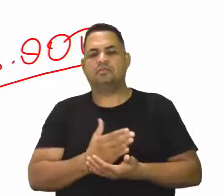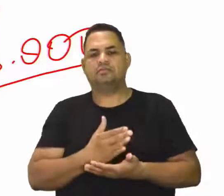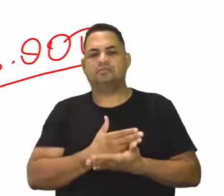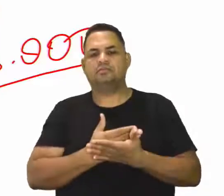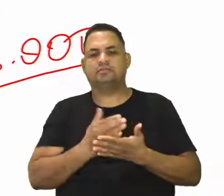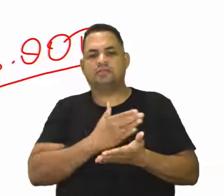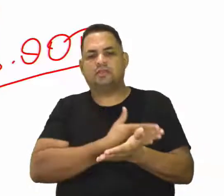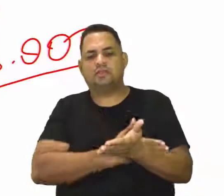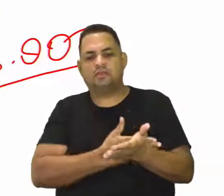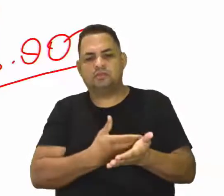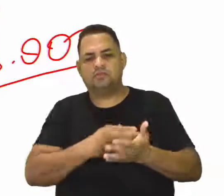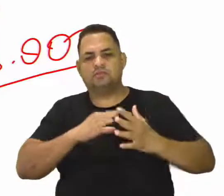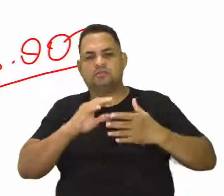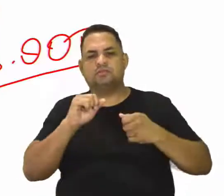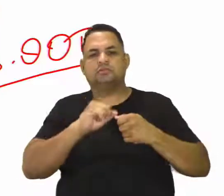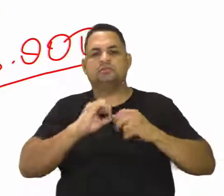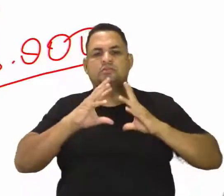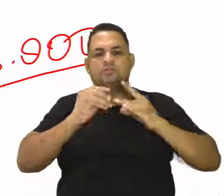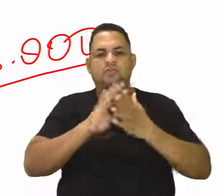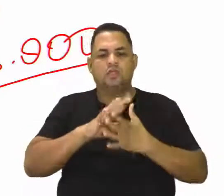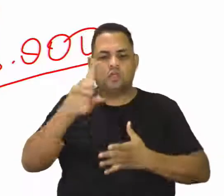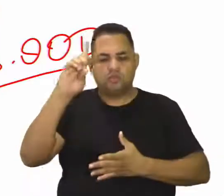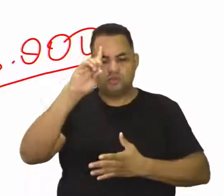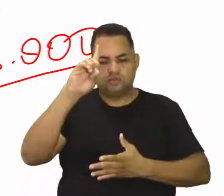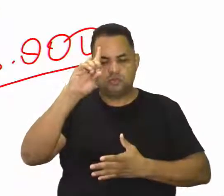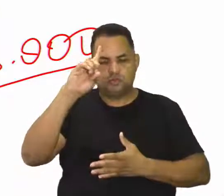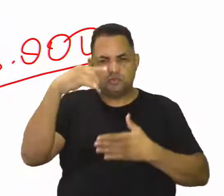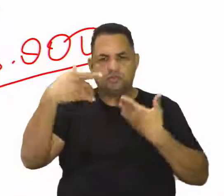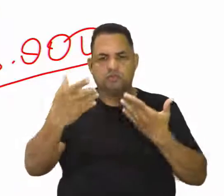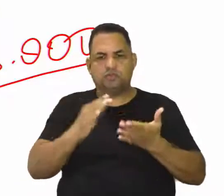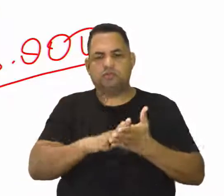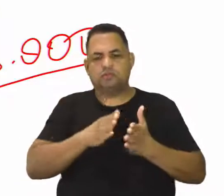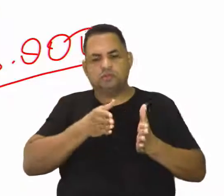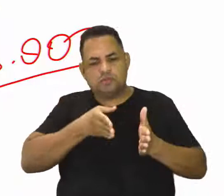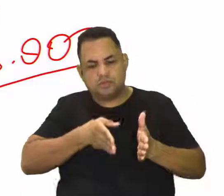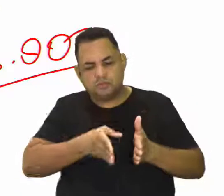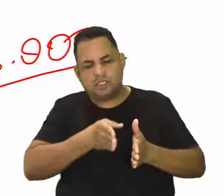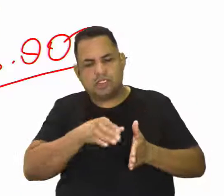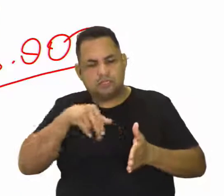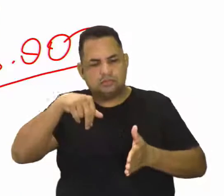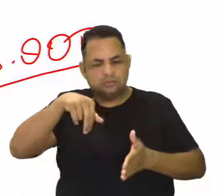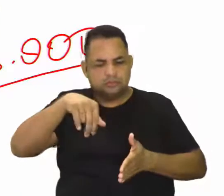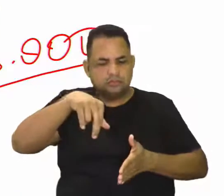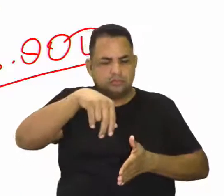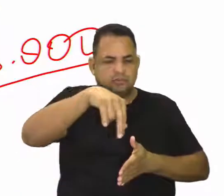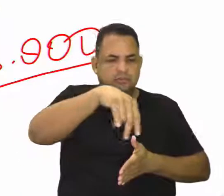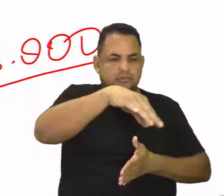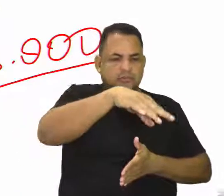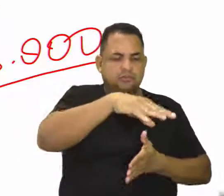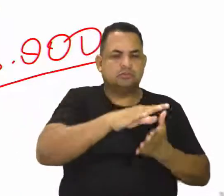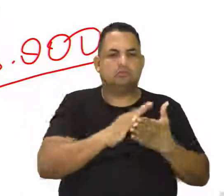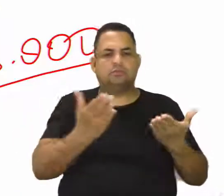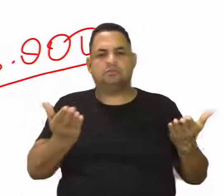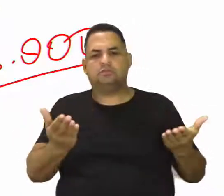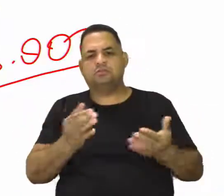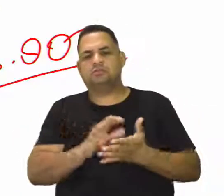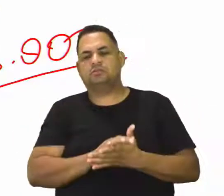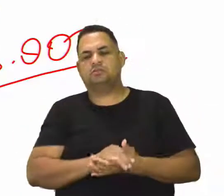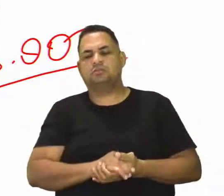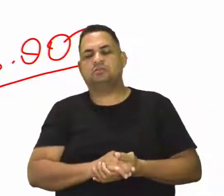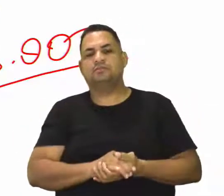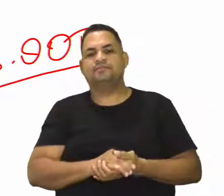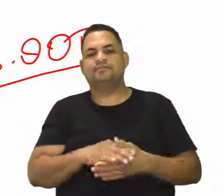costumava fazer todos os outros dias o mesmo trajecto a melhor a mesma postura